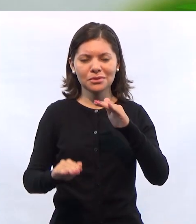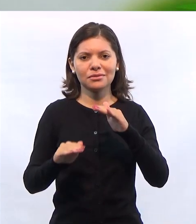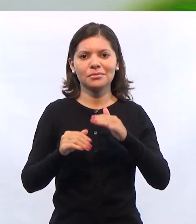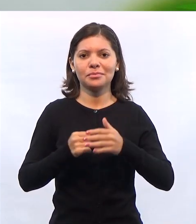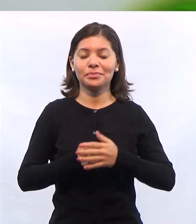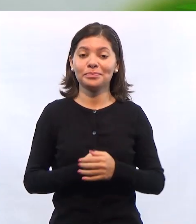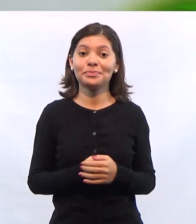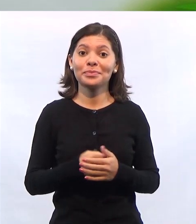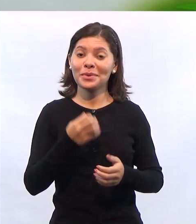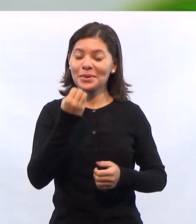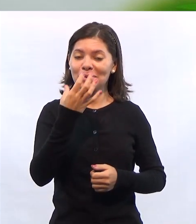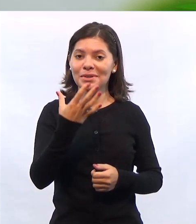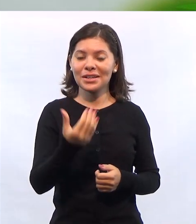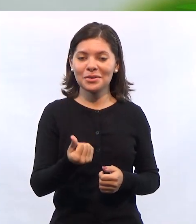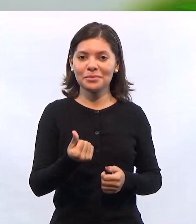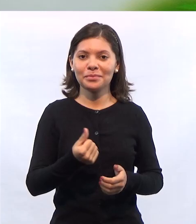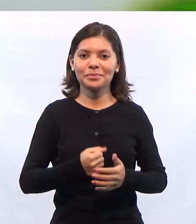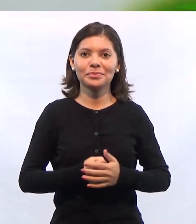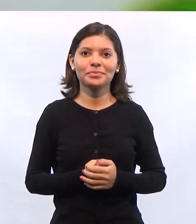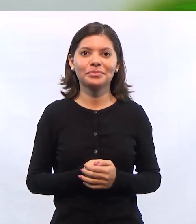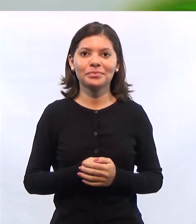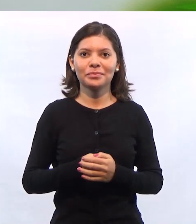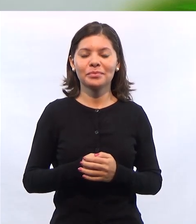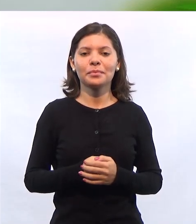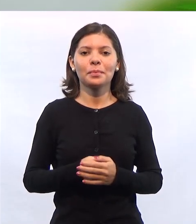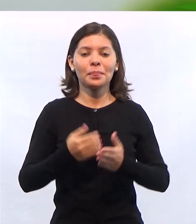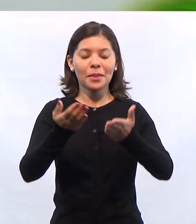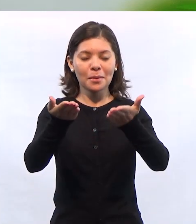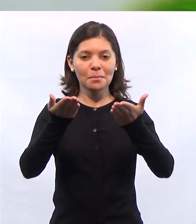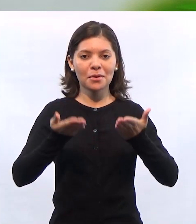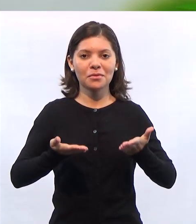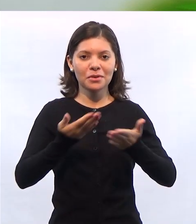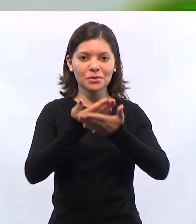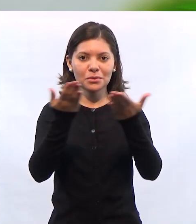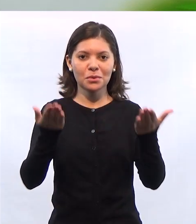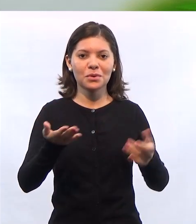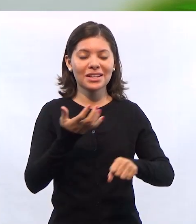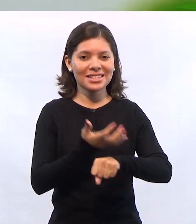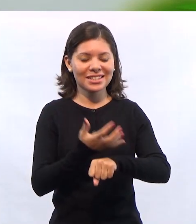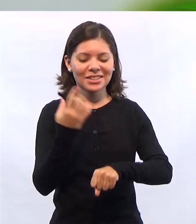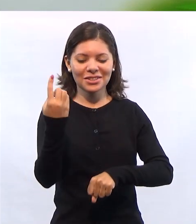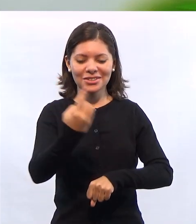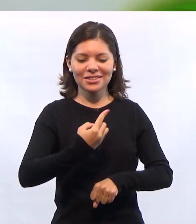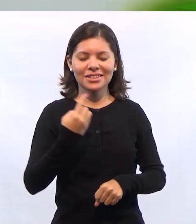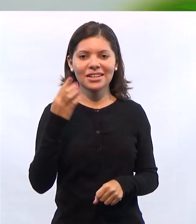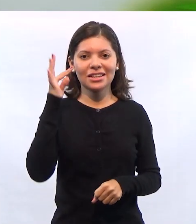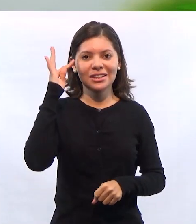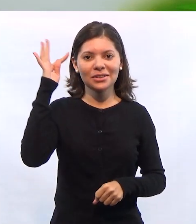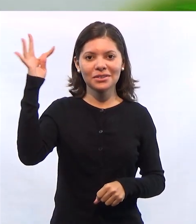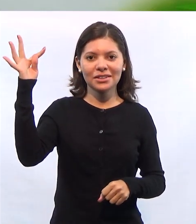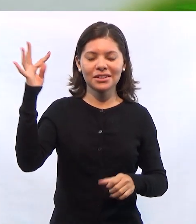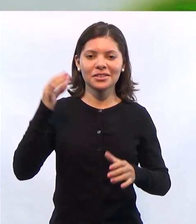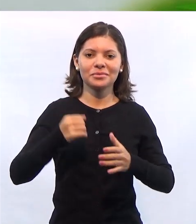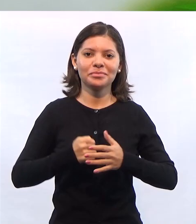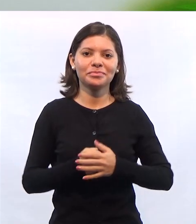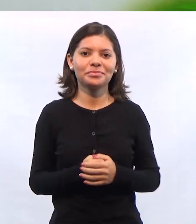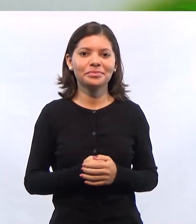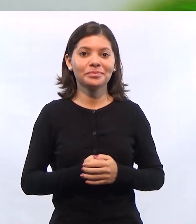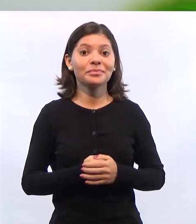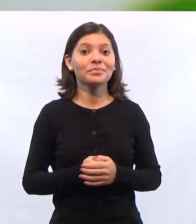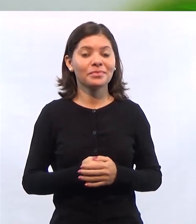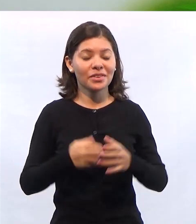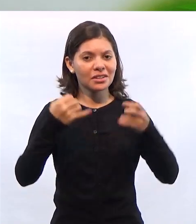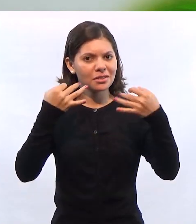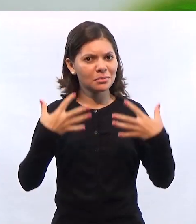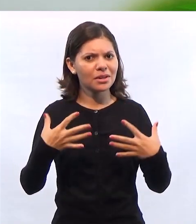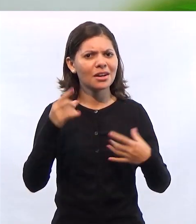Tá bom mas ainda tenho 1,75 M seja muito bem-vindo a essa nossa disciplina de te das organizações e eu quero te dizer uma